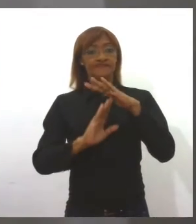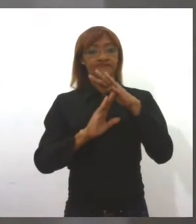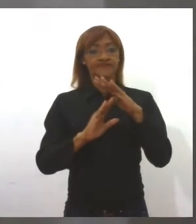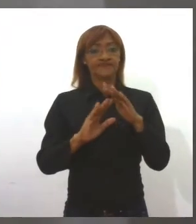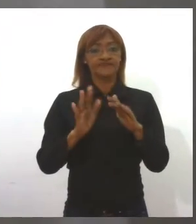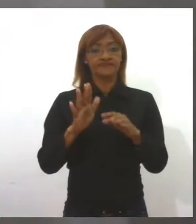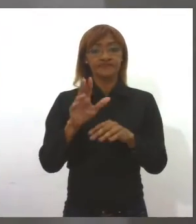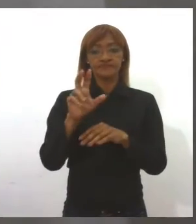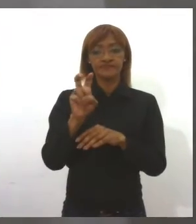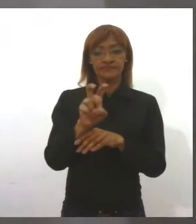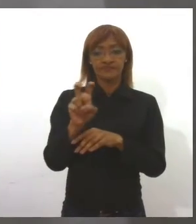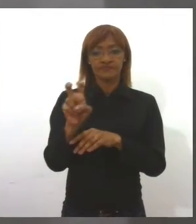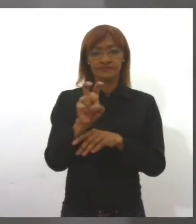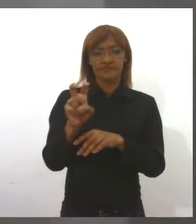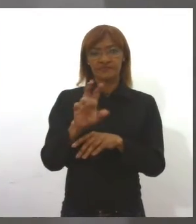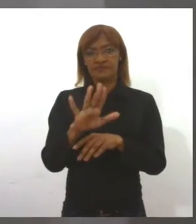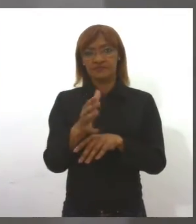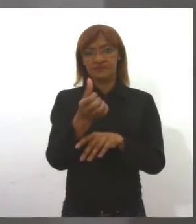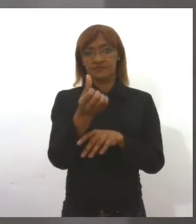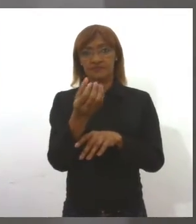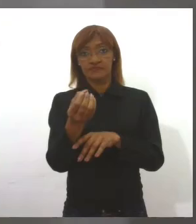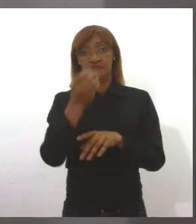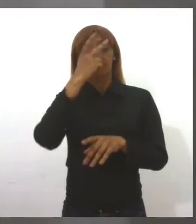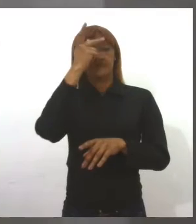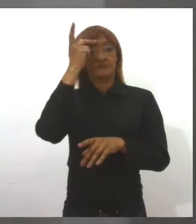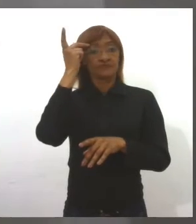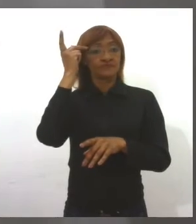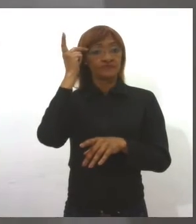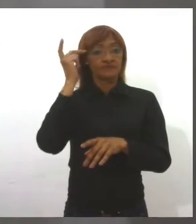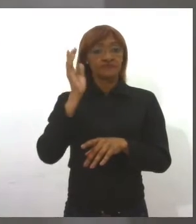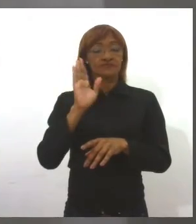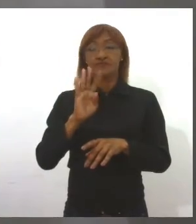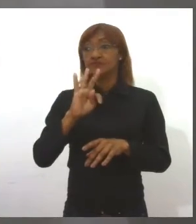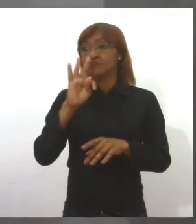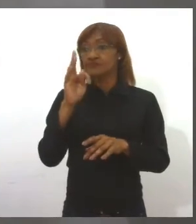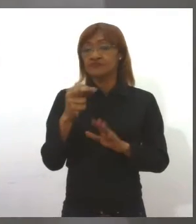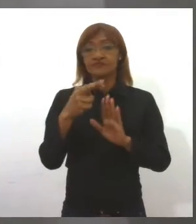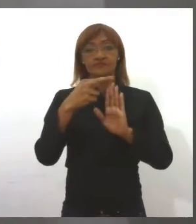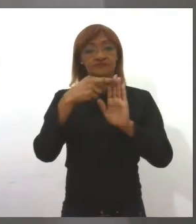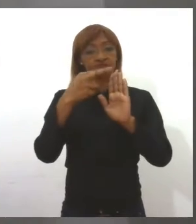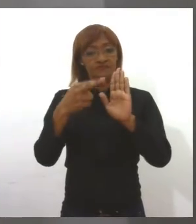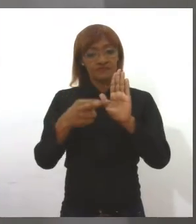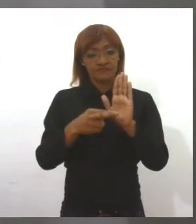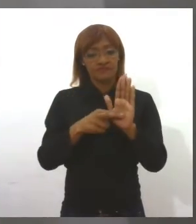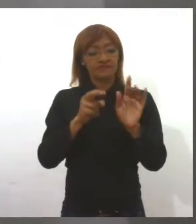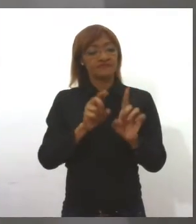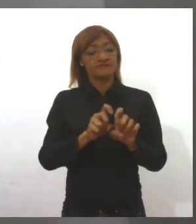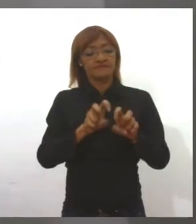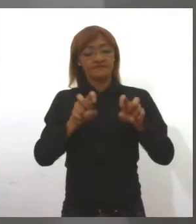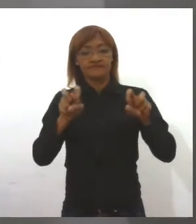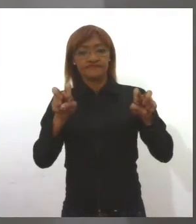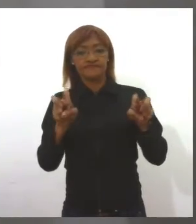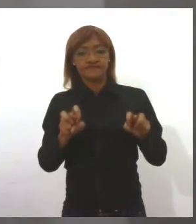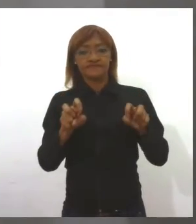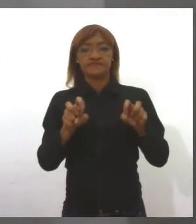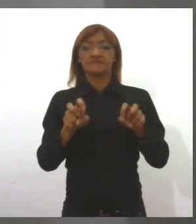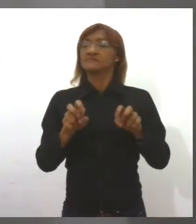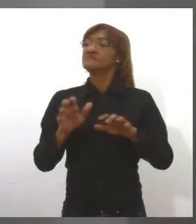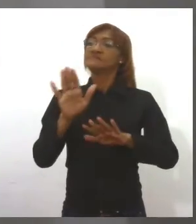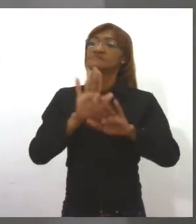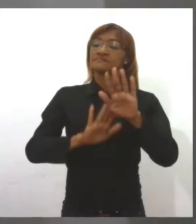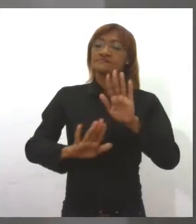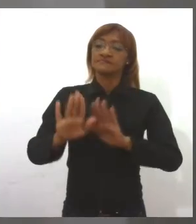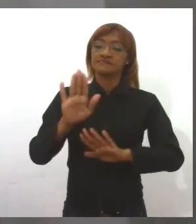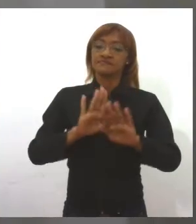máximo 55, 60 pessoas, com todos os critérios de distanciamento e de cuidados para